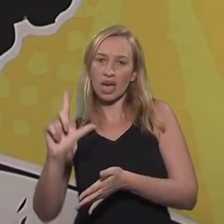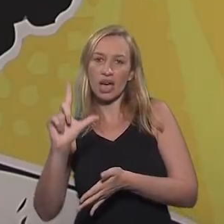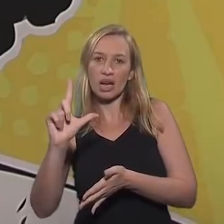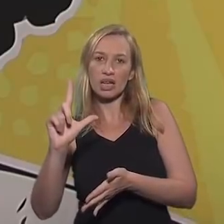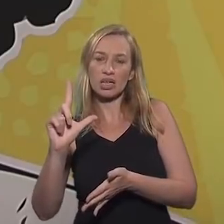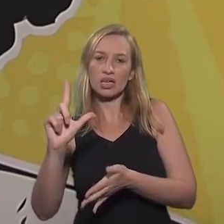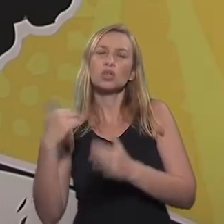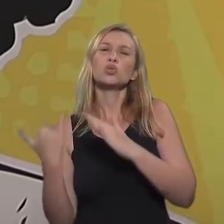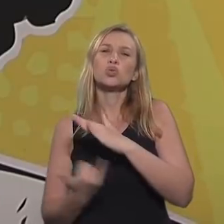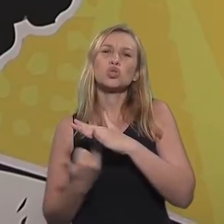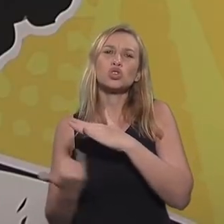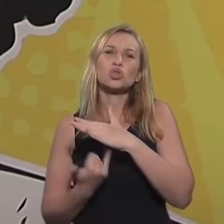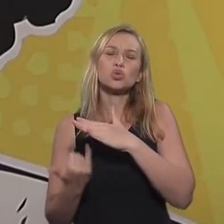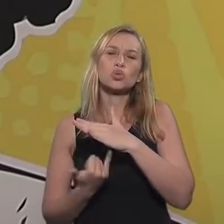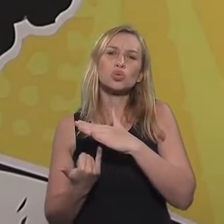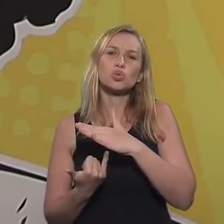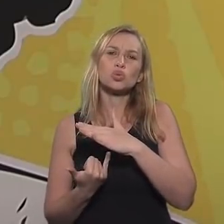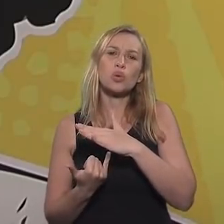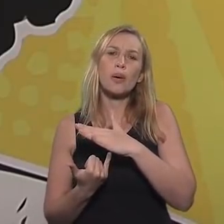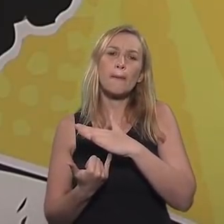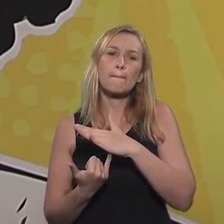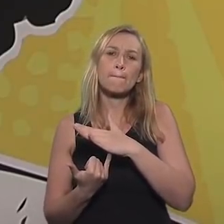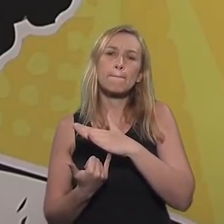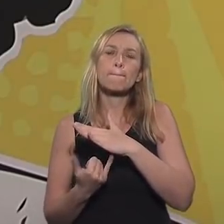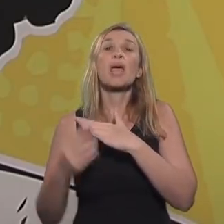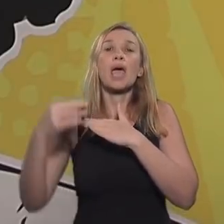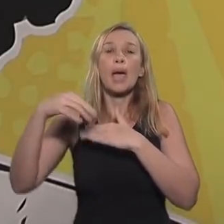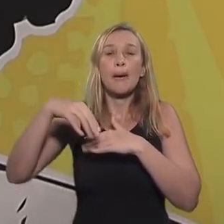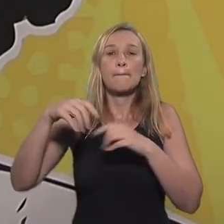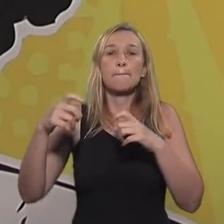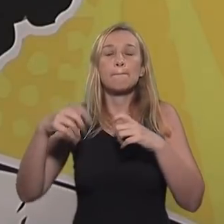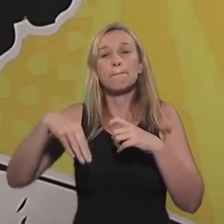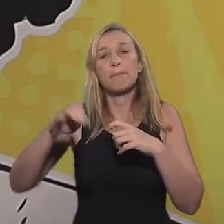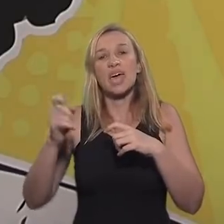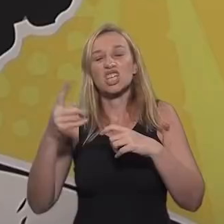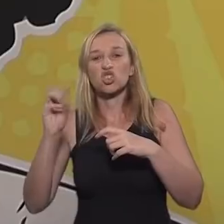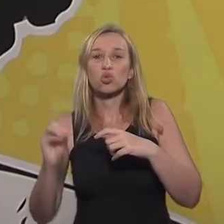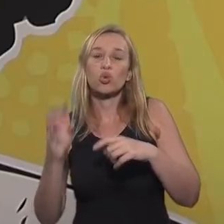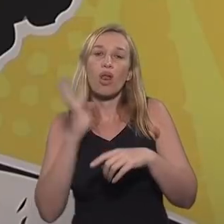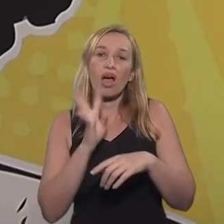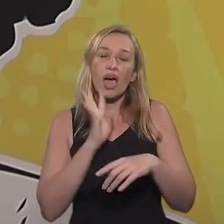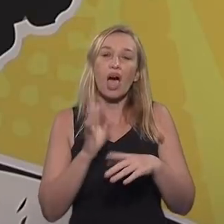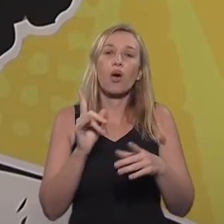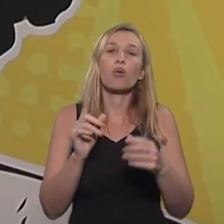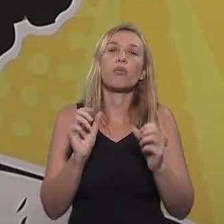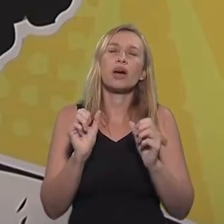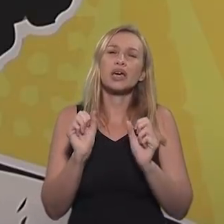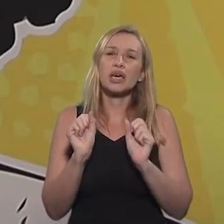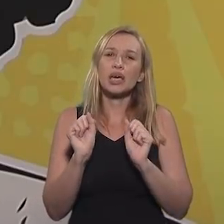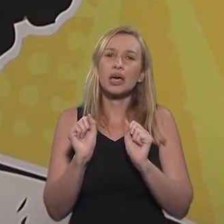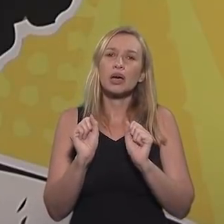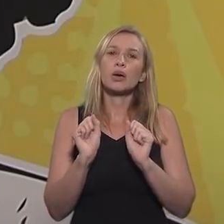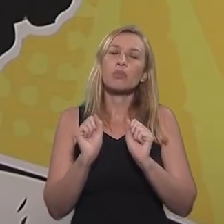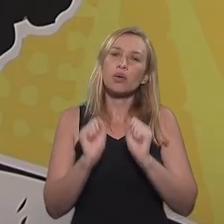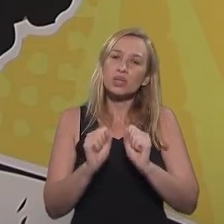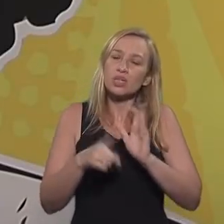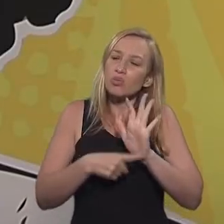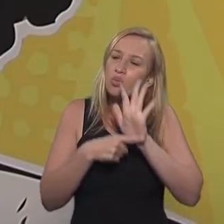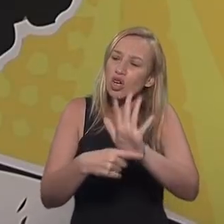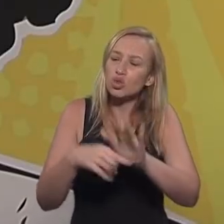alguns IMLs, aquele instituto médico legal, para que a gente